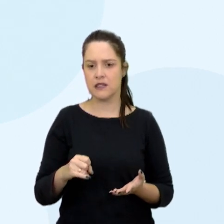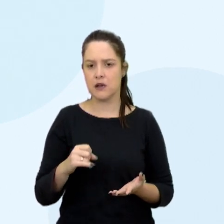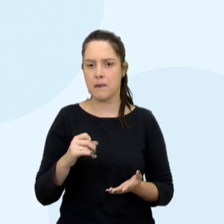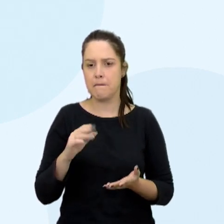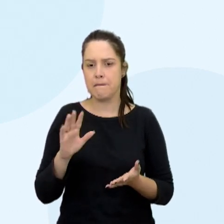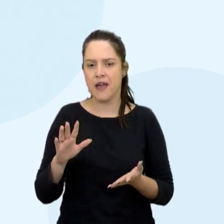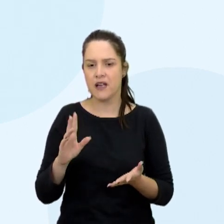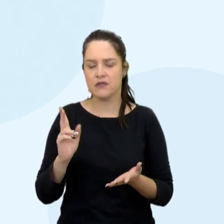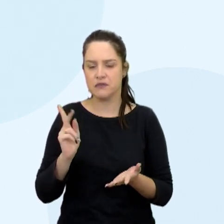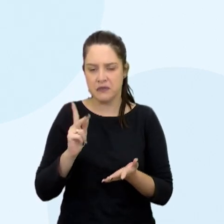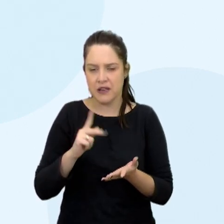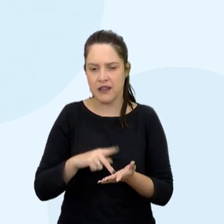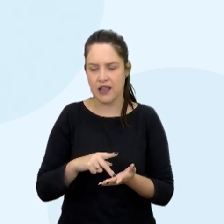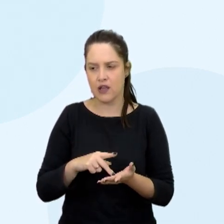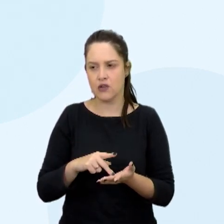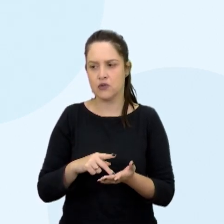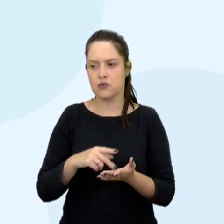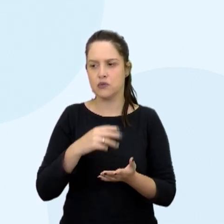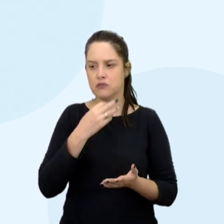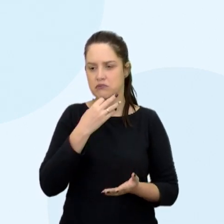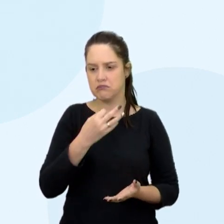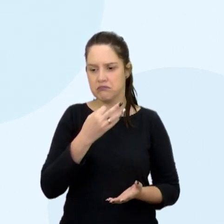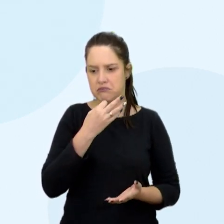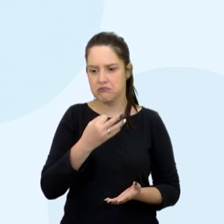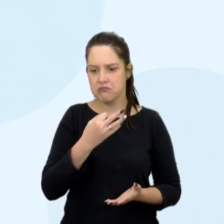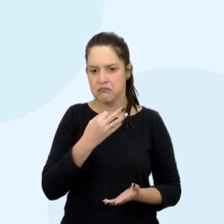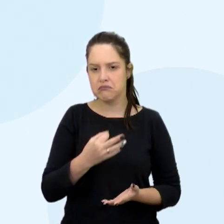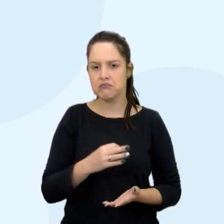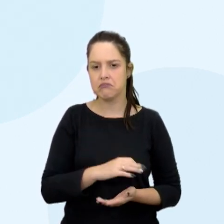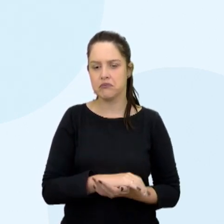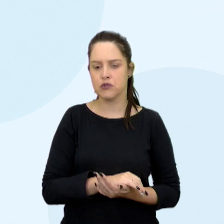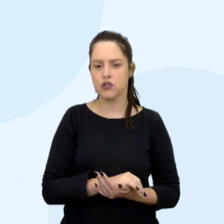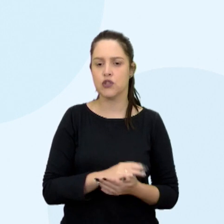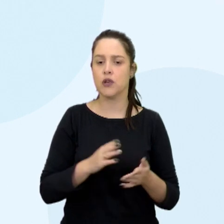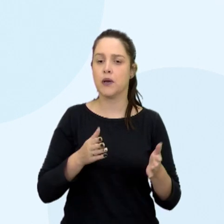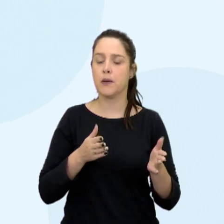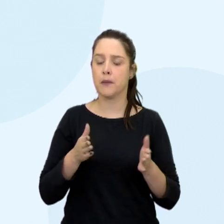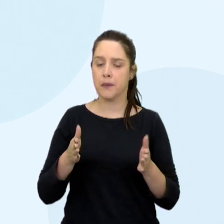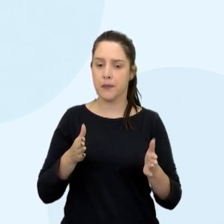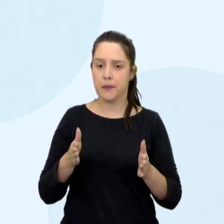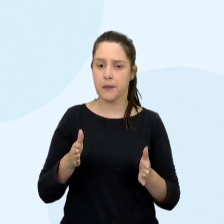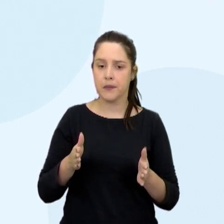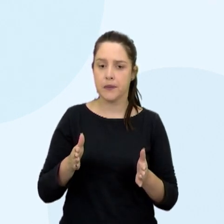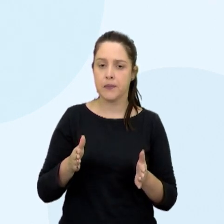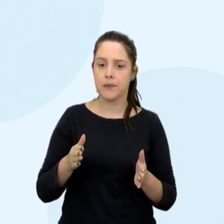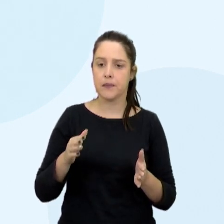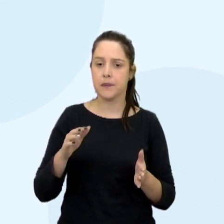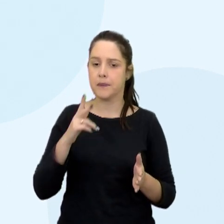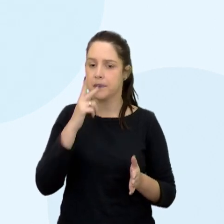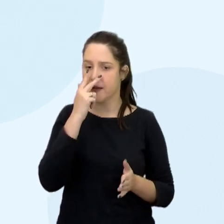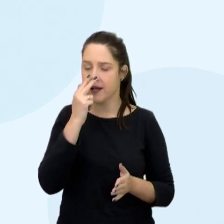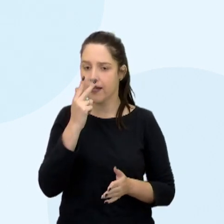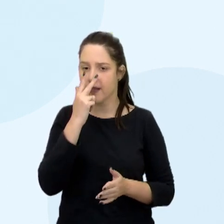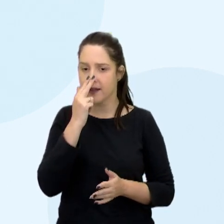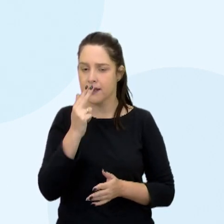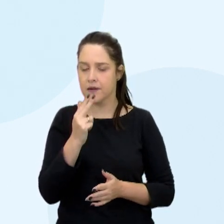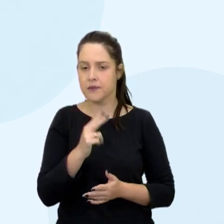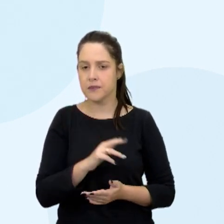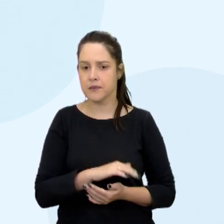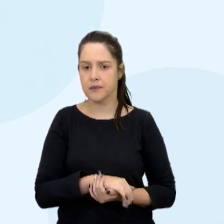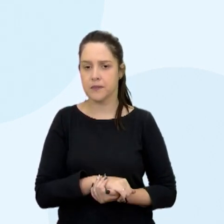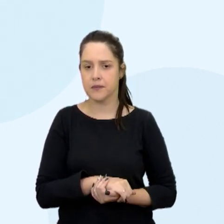narrativo tão evidente. Você vai ter que entrar, por exemplo, no plano ali de que parece ser uma, sei lá,